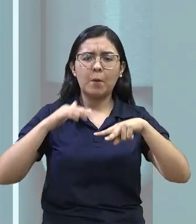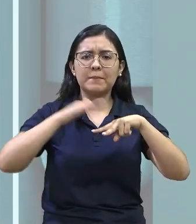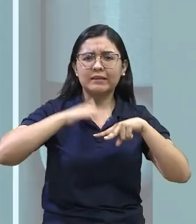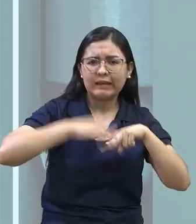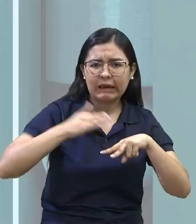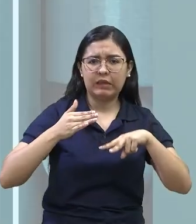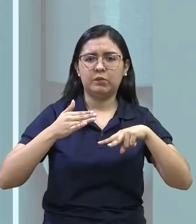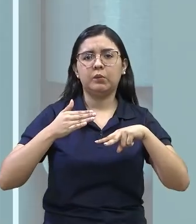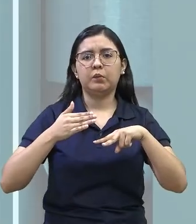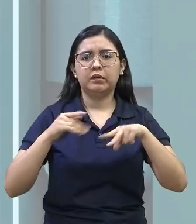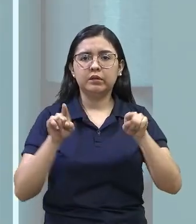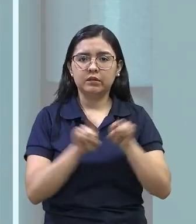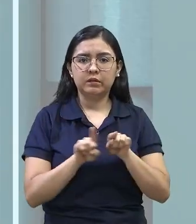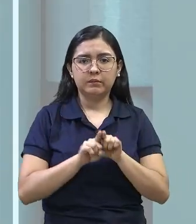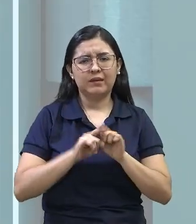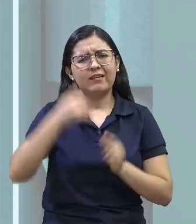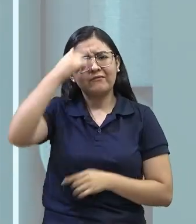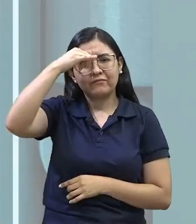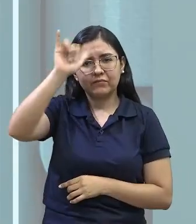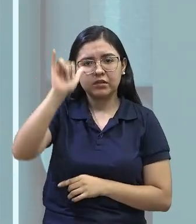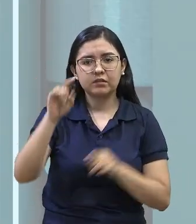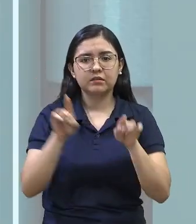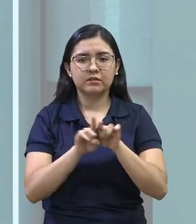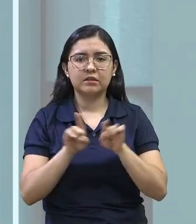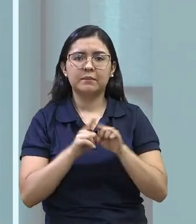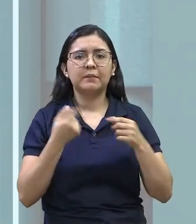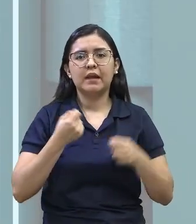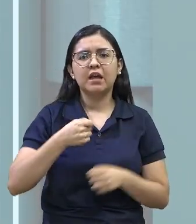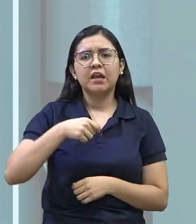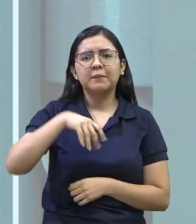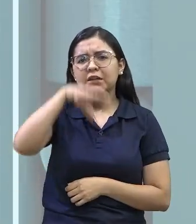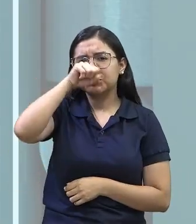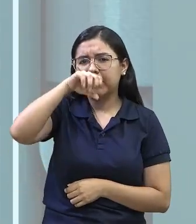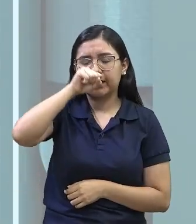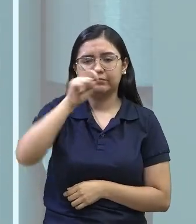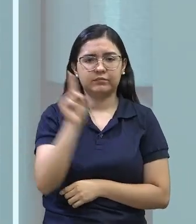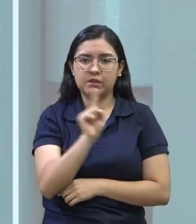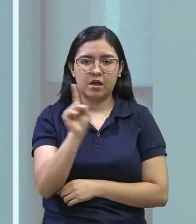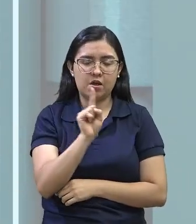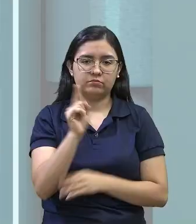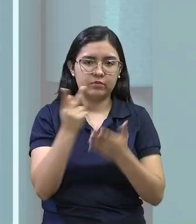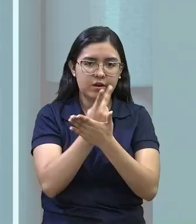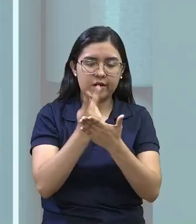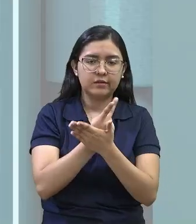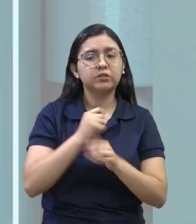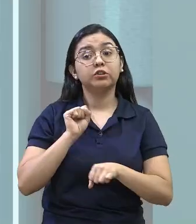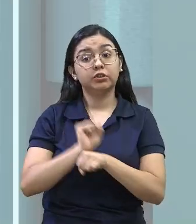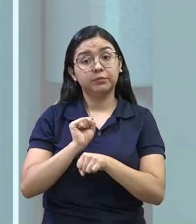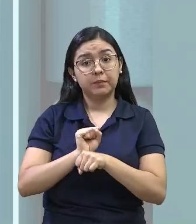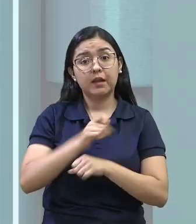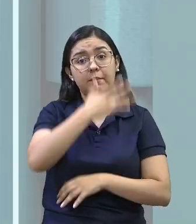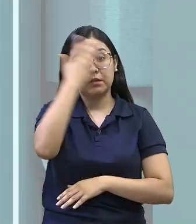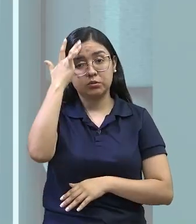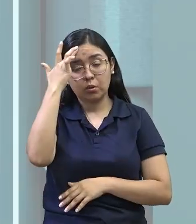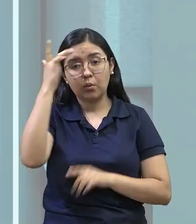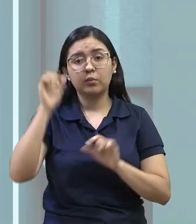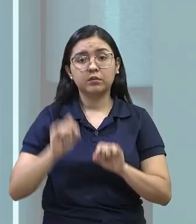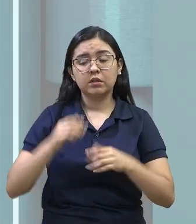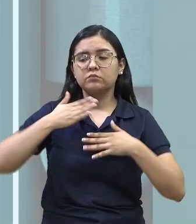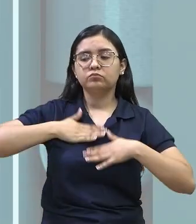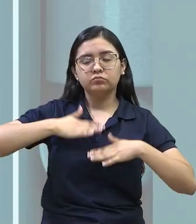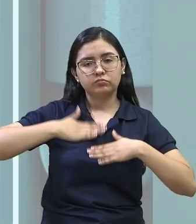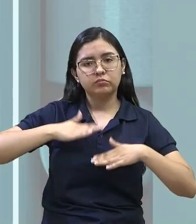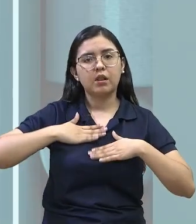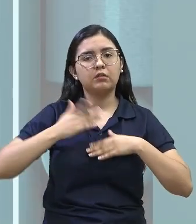Ficar mexendo, ou ficar oferecendo coisas para cheirar, não façam isso, espera a pessoa recompor ali